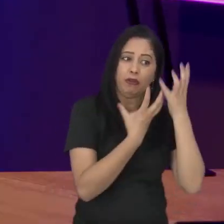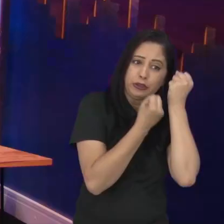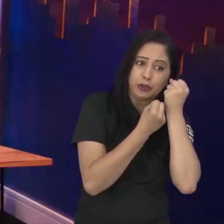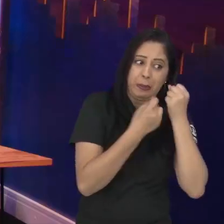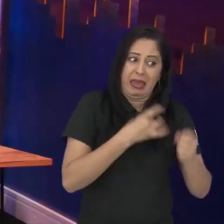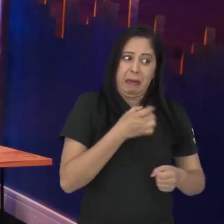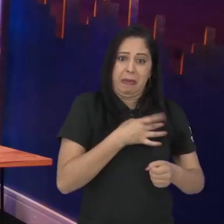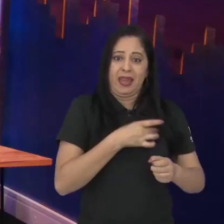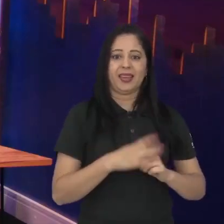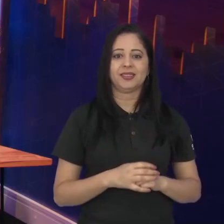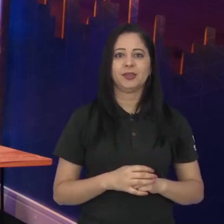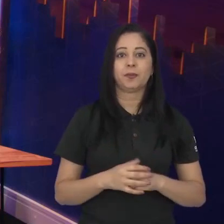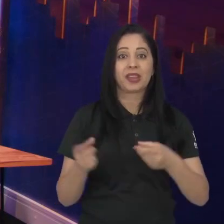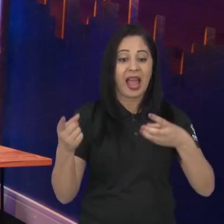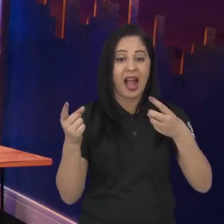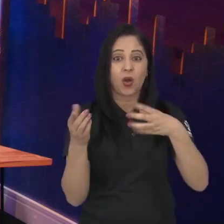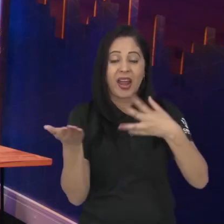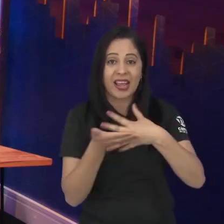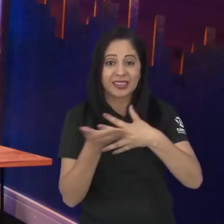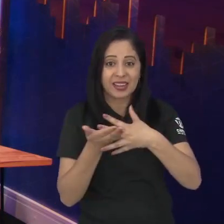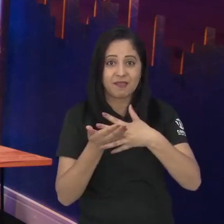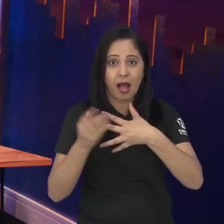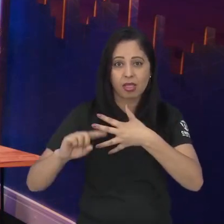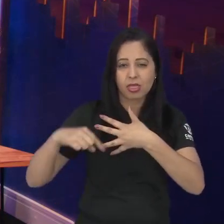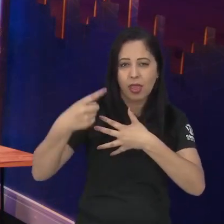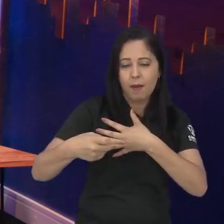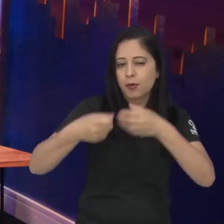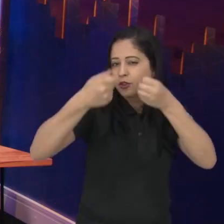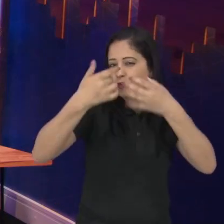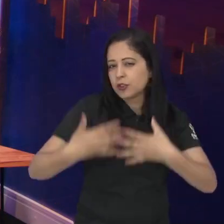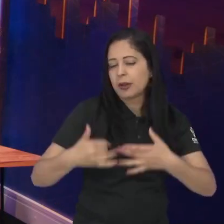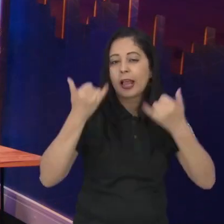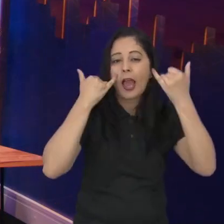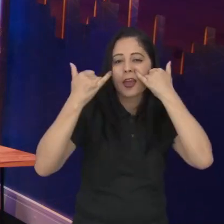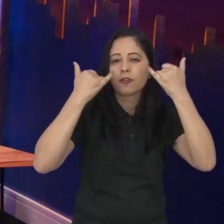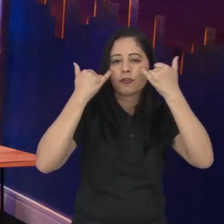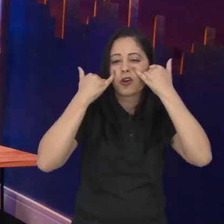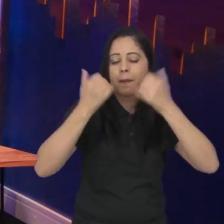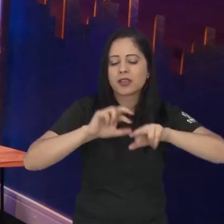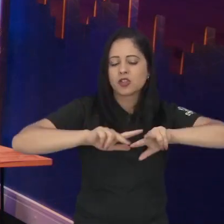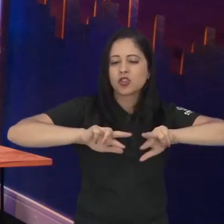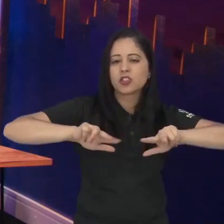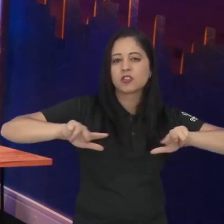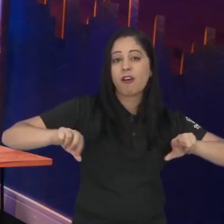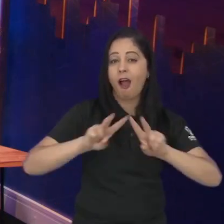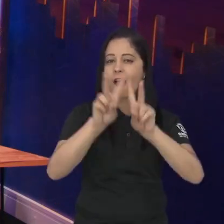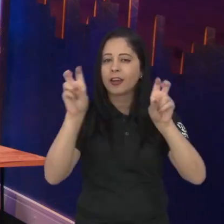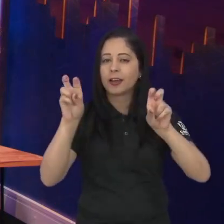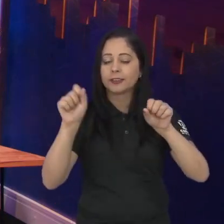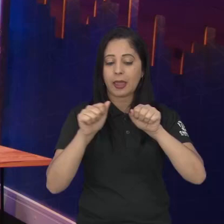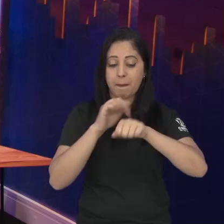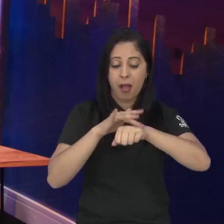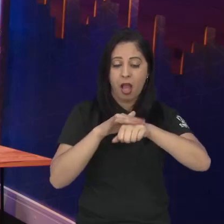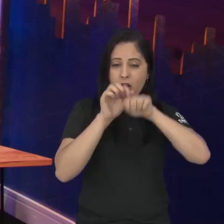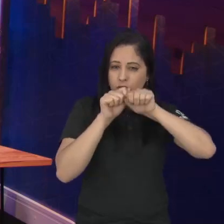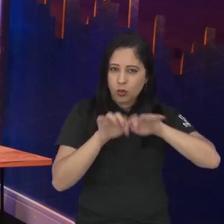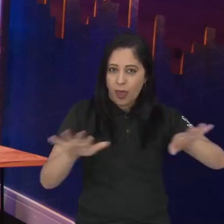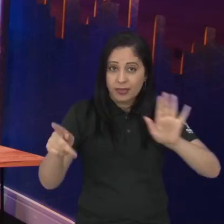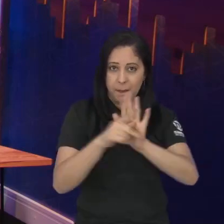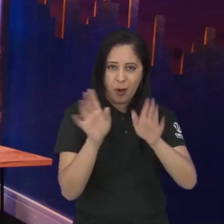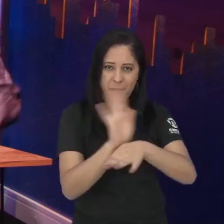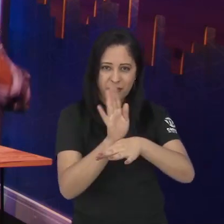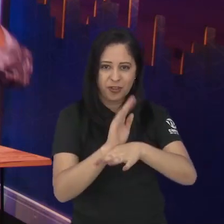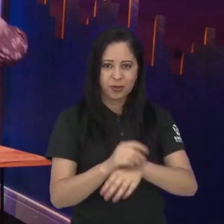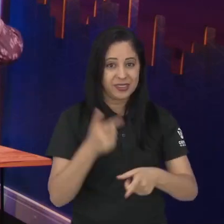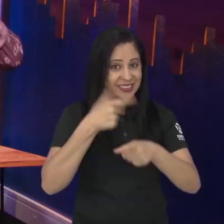intervalo, mas no próximo bloco a gente vai contar para vocês mais notícias, mais coisas, mais informações sobre pandemias da ficção. Fica